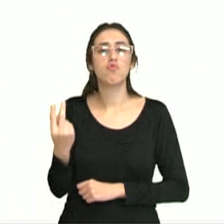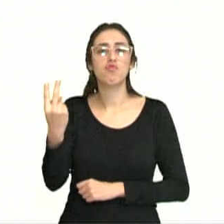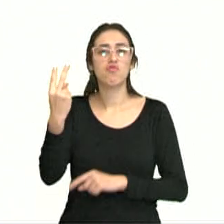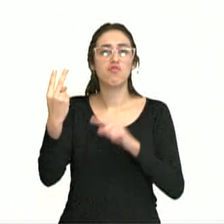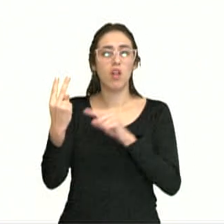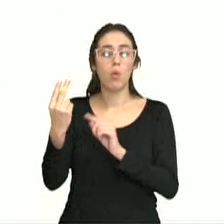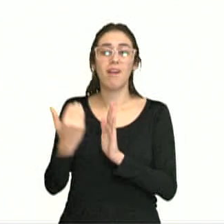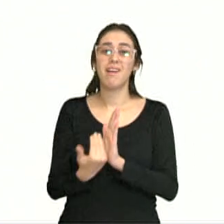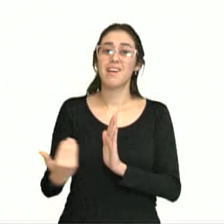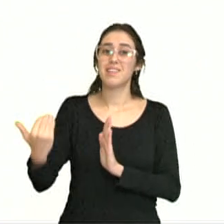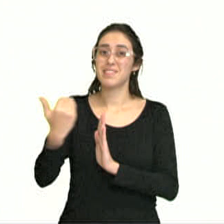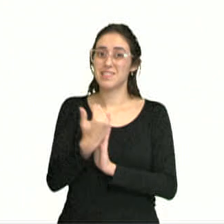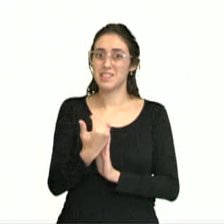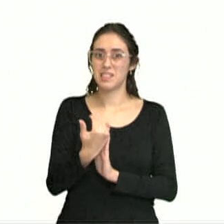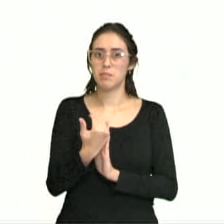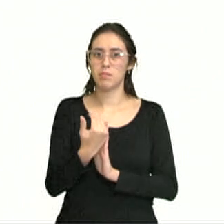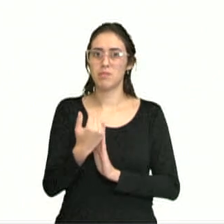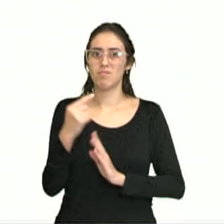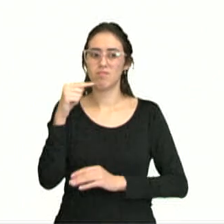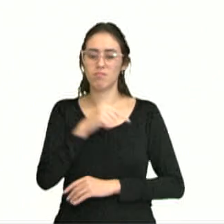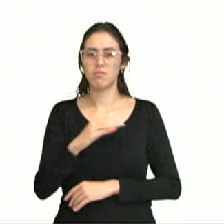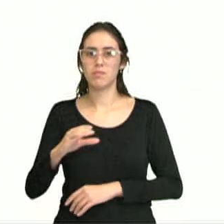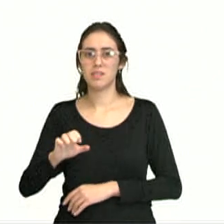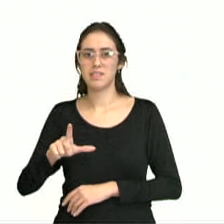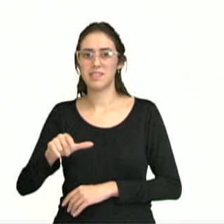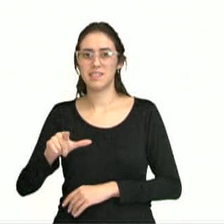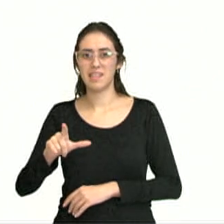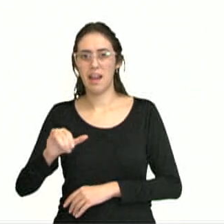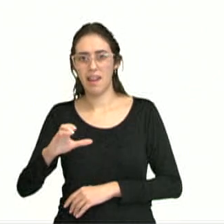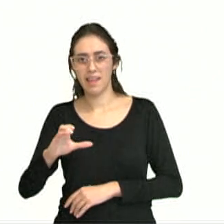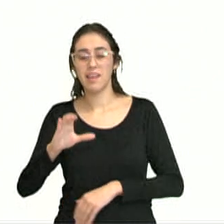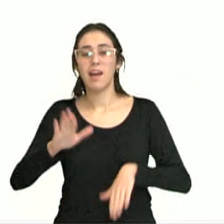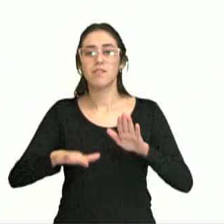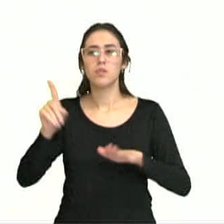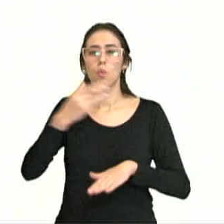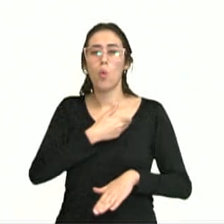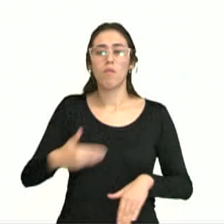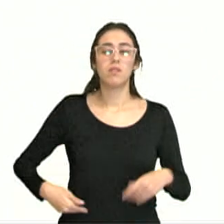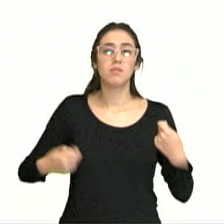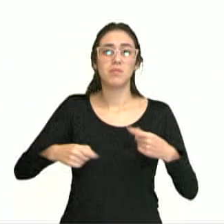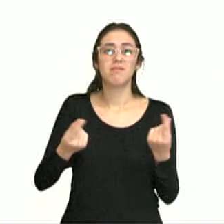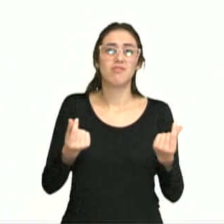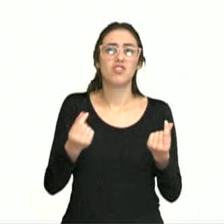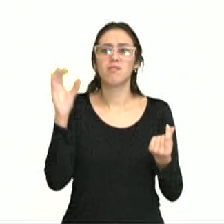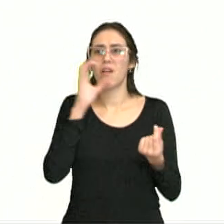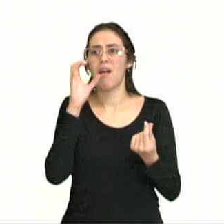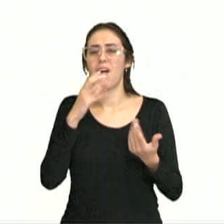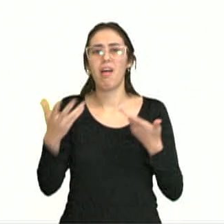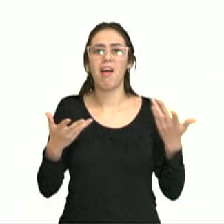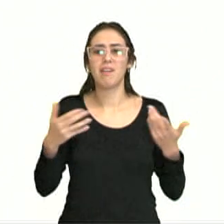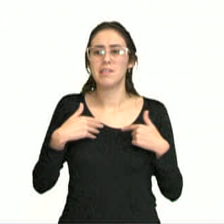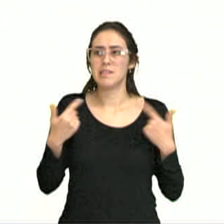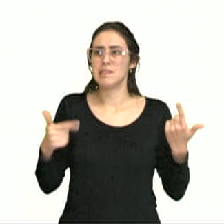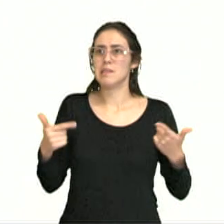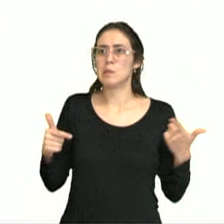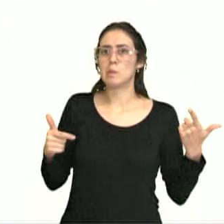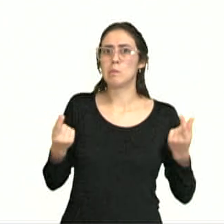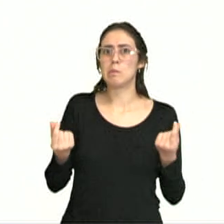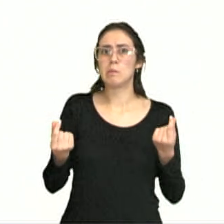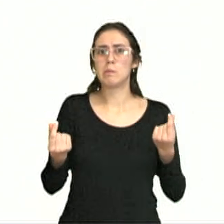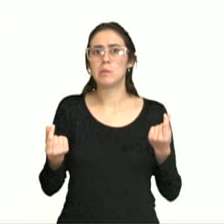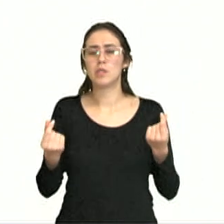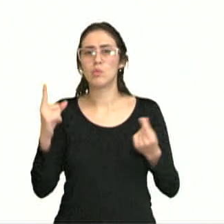taxa Selic, se ele às vezes precisa daquele dinheiro rapidamente ou o governo não está com aquela moral toda com o